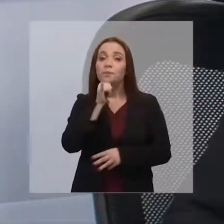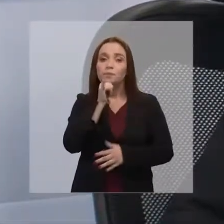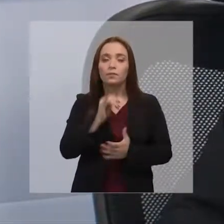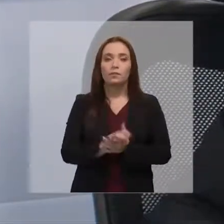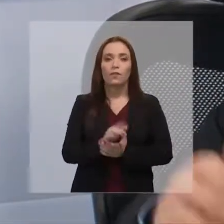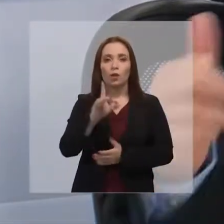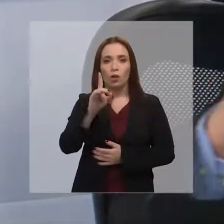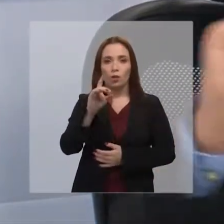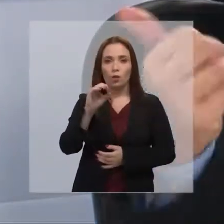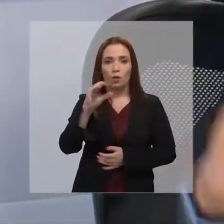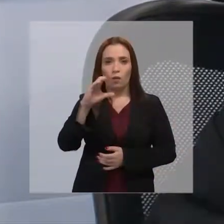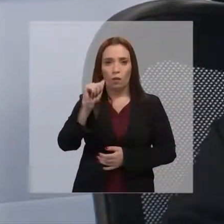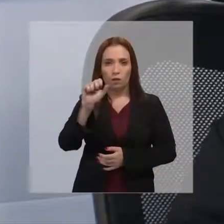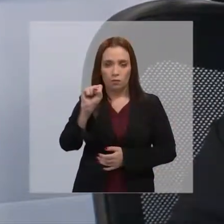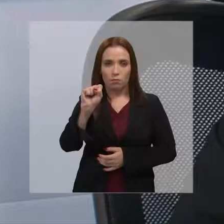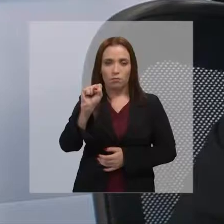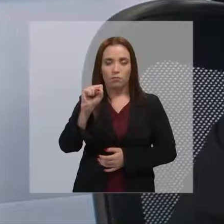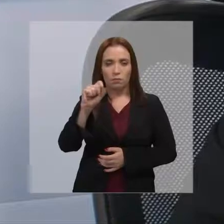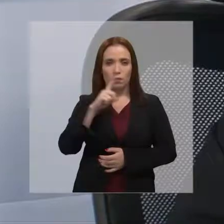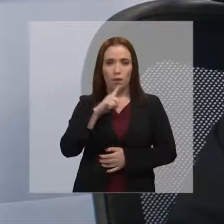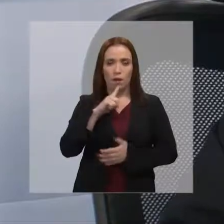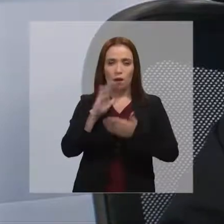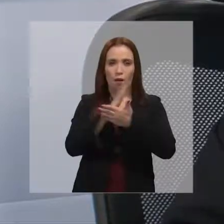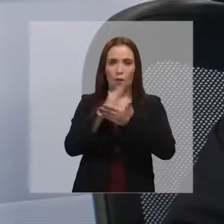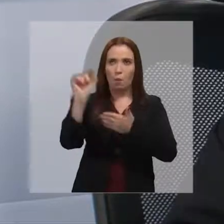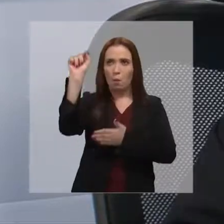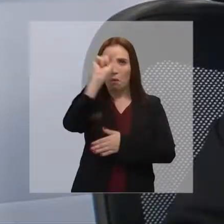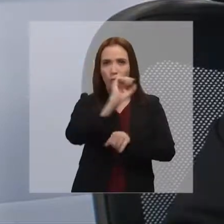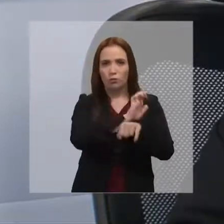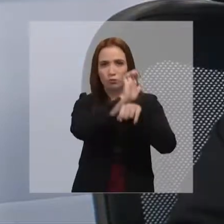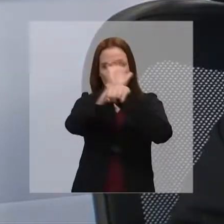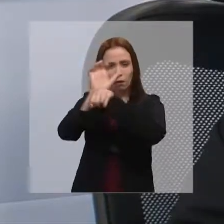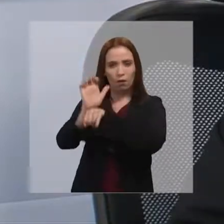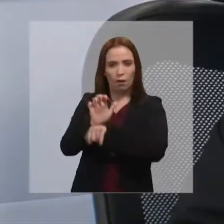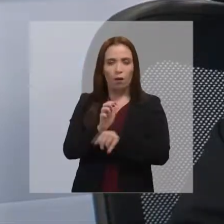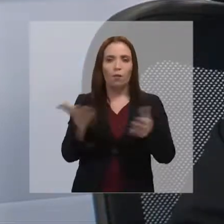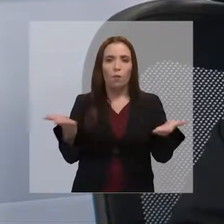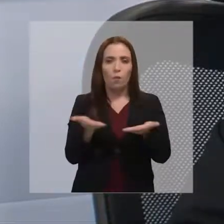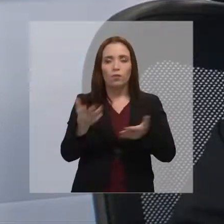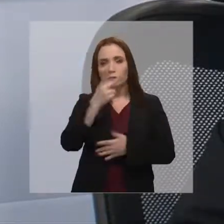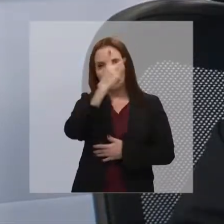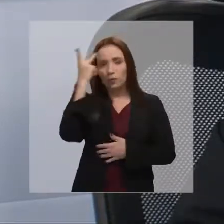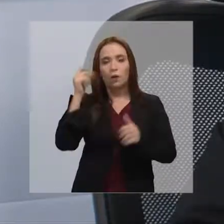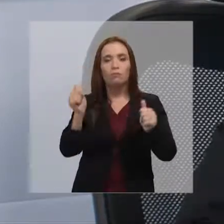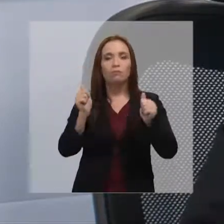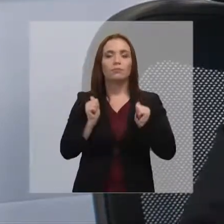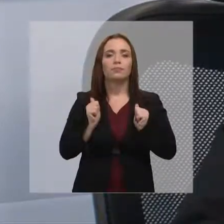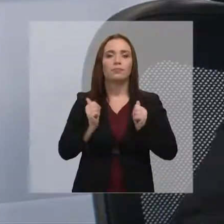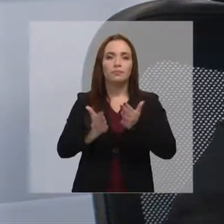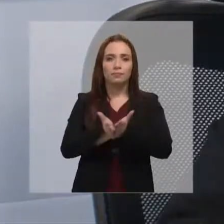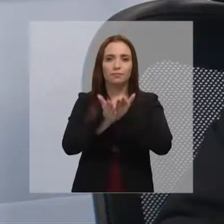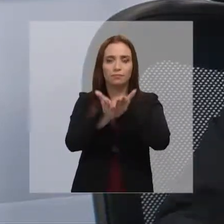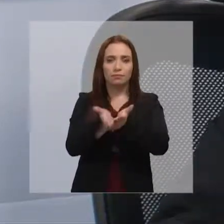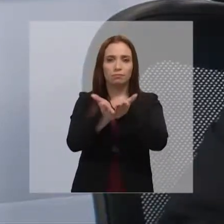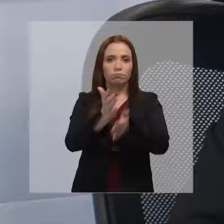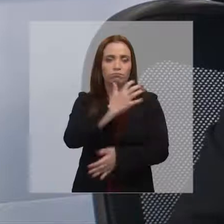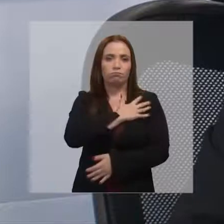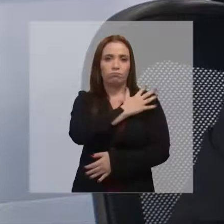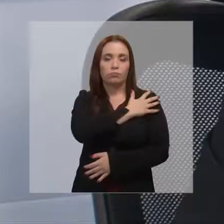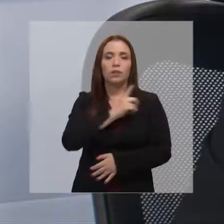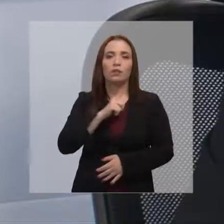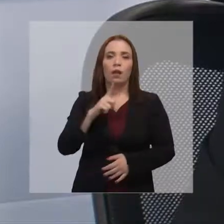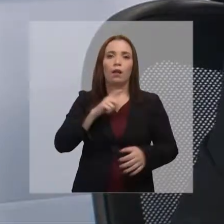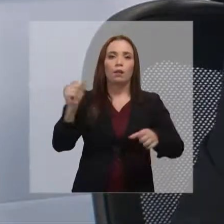docas. Em alguns estados brasileiros, membros hoje que estão aposentados da Marinha e do Exército estão ocupando